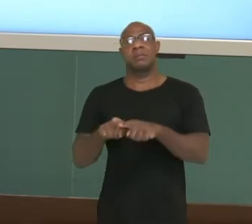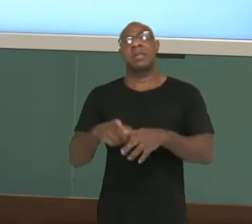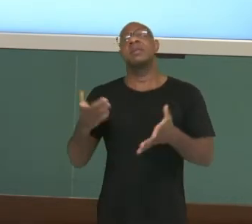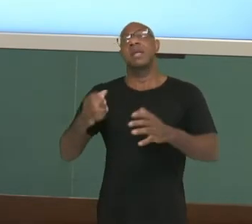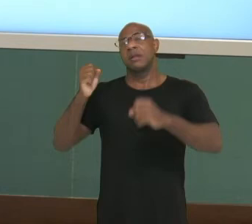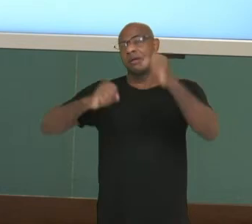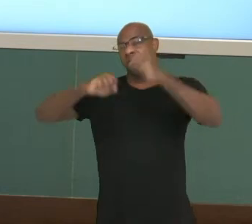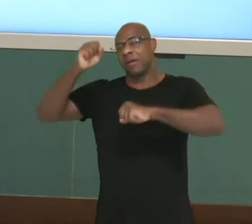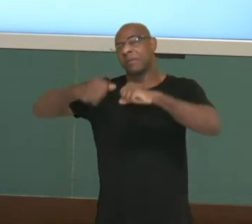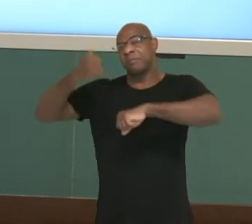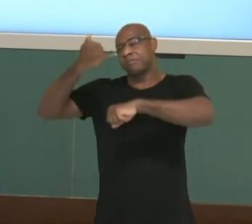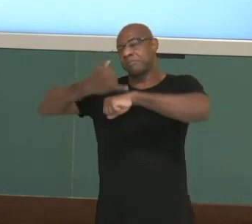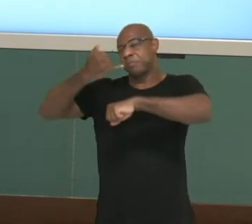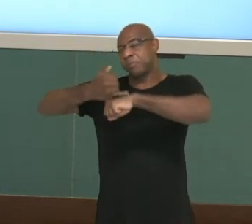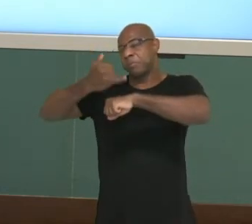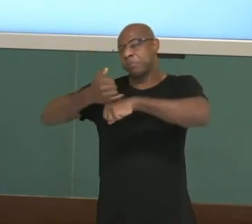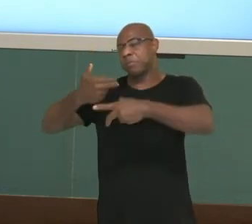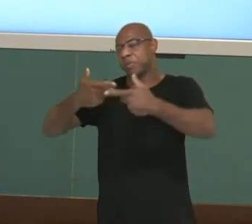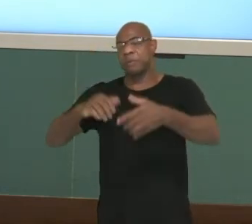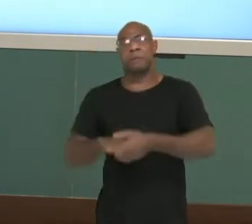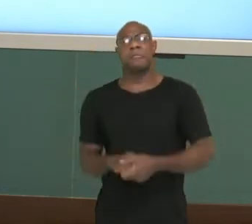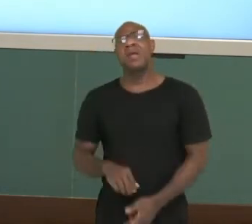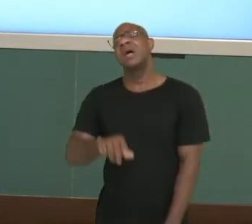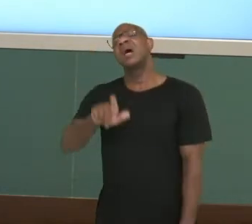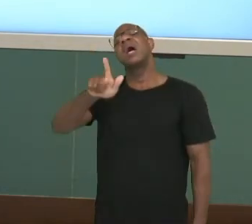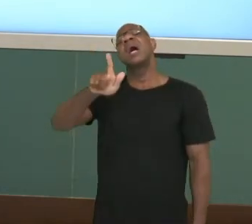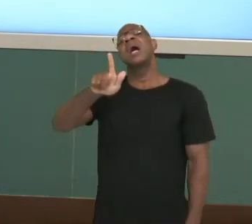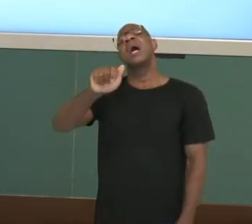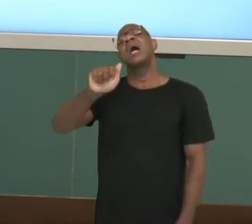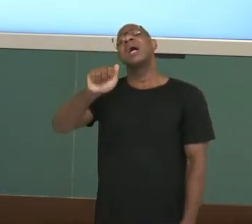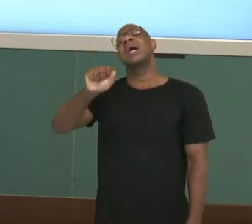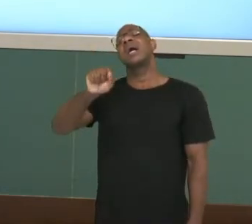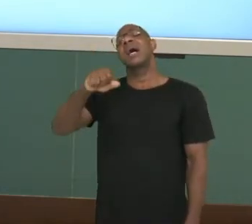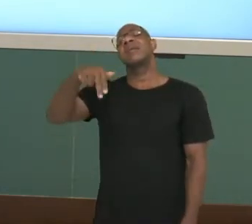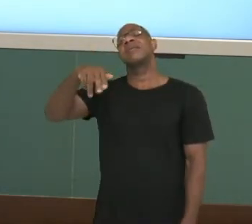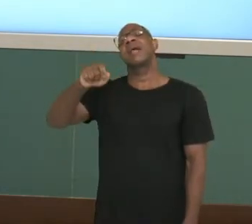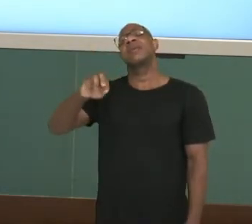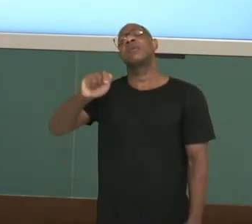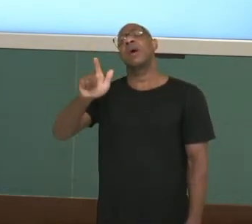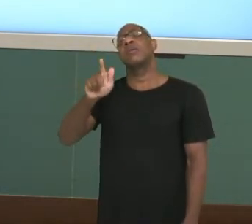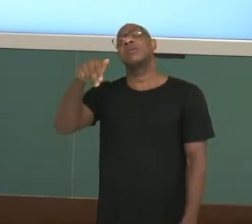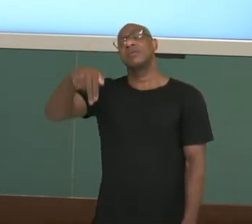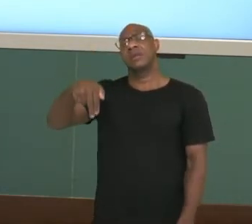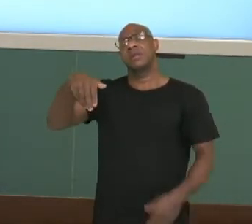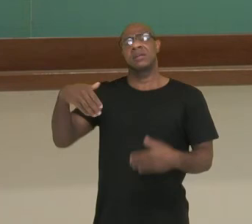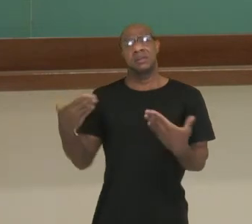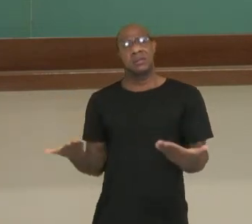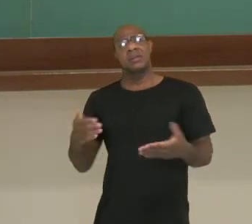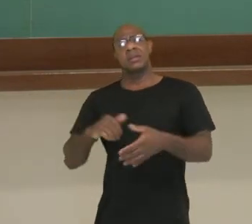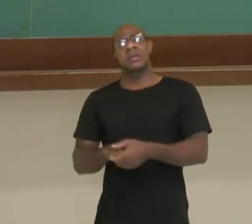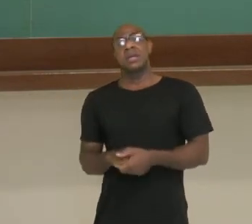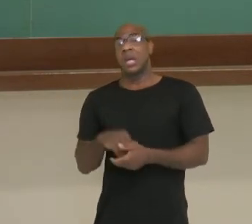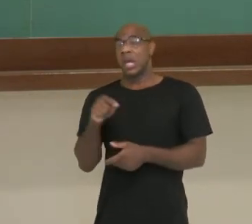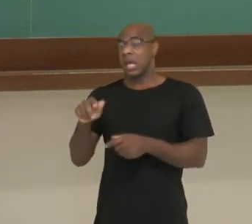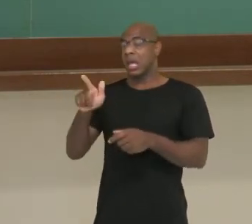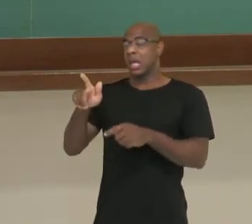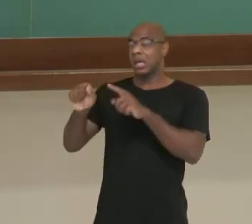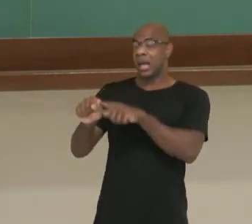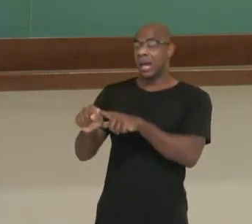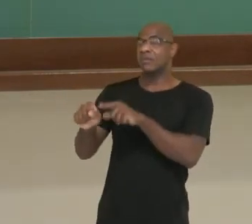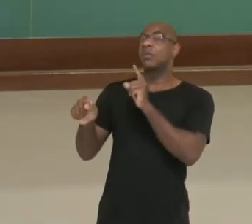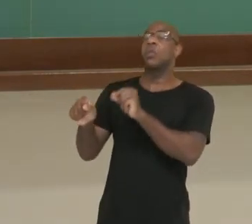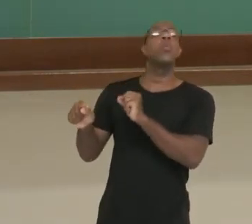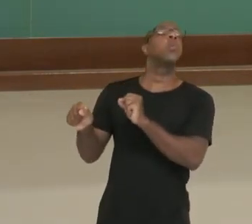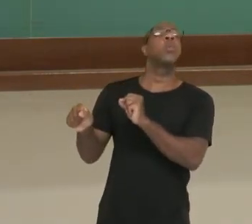metalúrgica. E o gás natural? Nós dispomos de gás natural? Também dispomos de gás natural. E esse gás natural, ele é